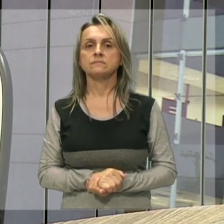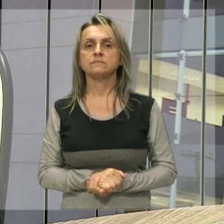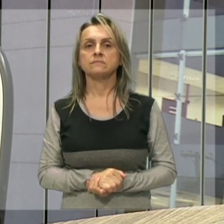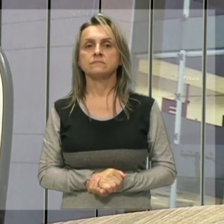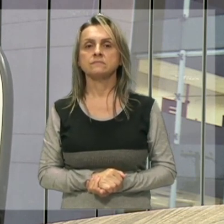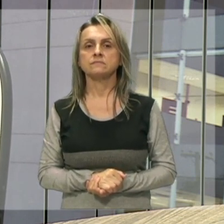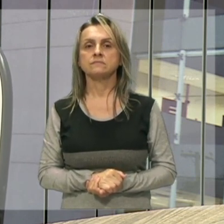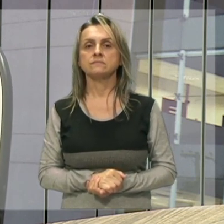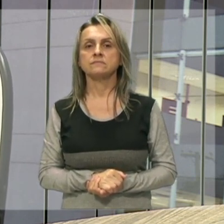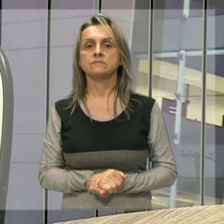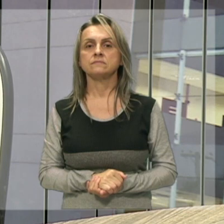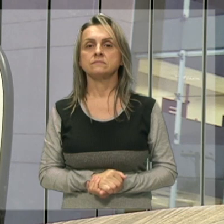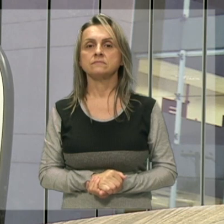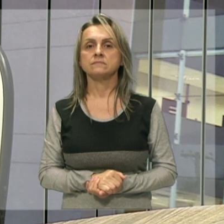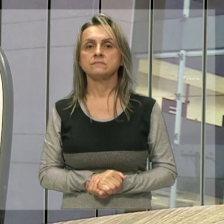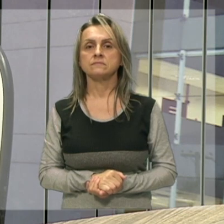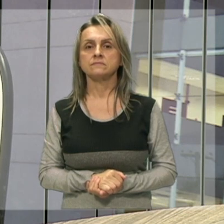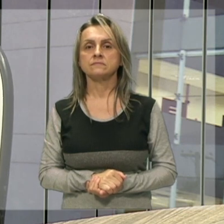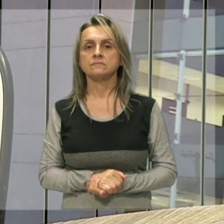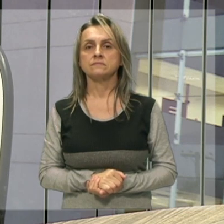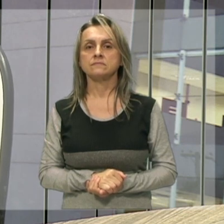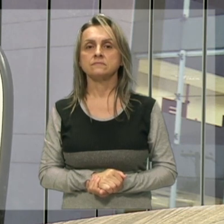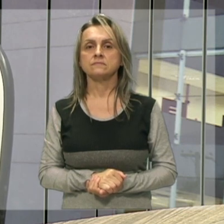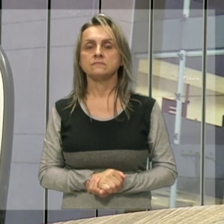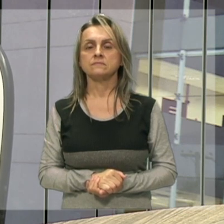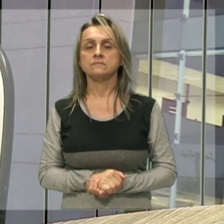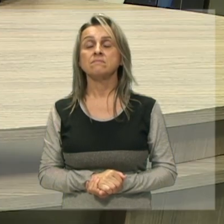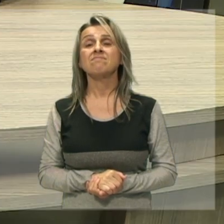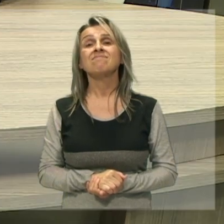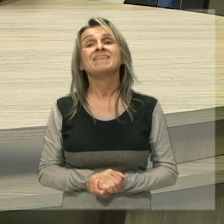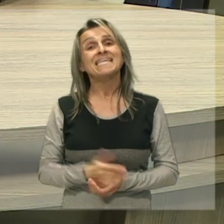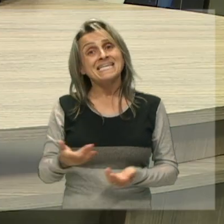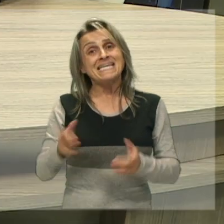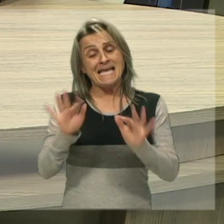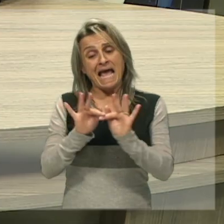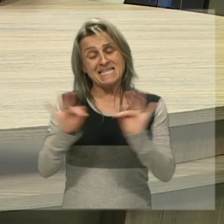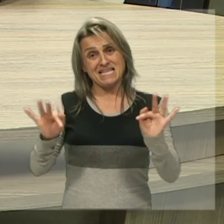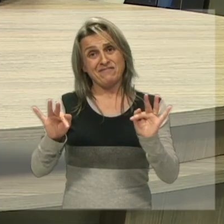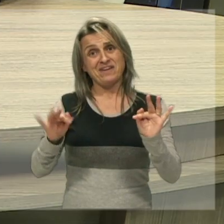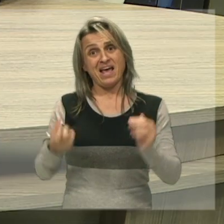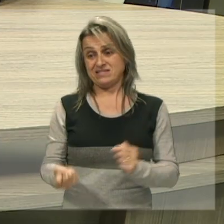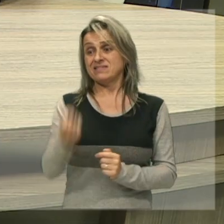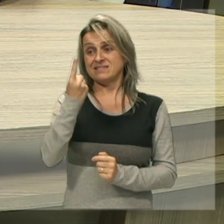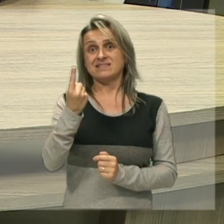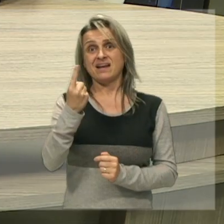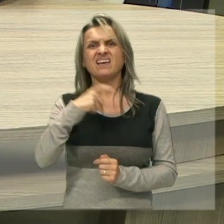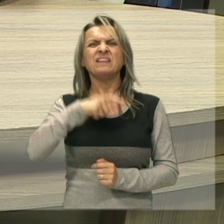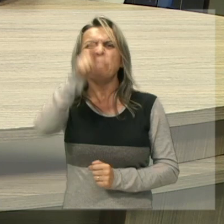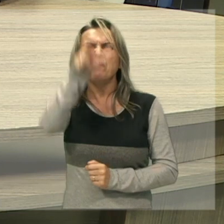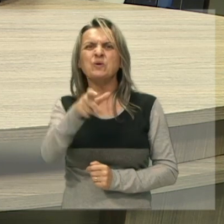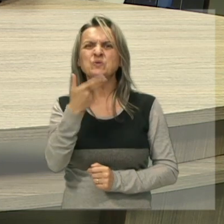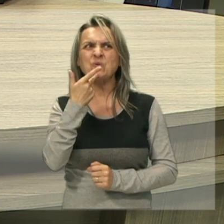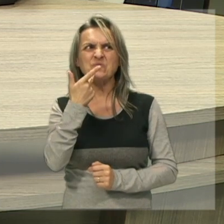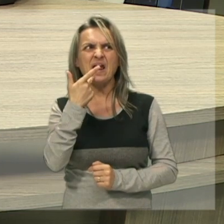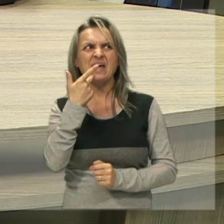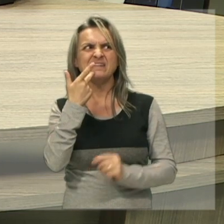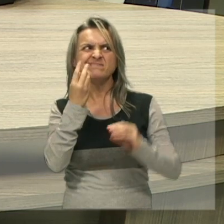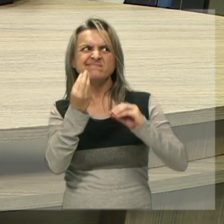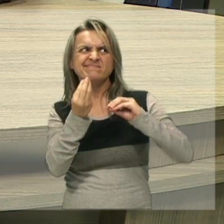estranha, né? Alguns dizem polêmica, eu prefiro dizer estranha, E eu digo criminosa, né? criminosa